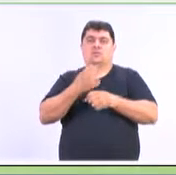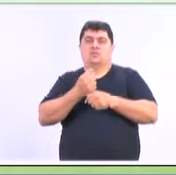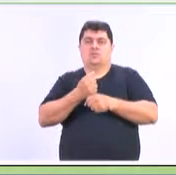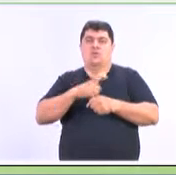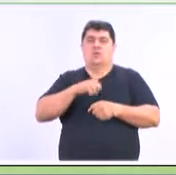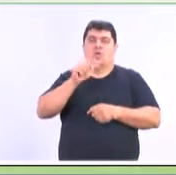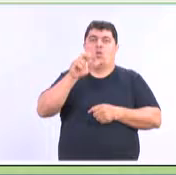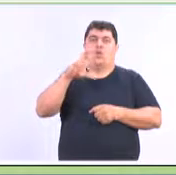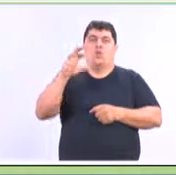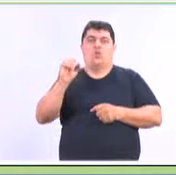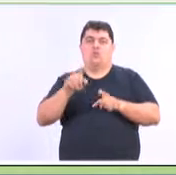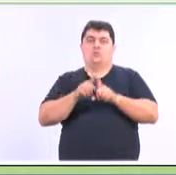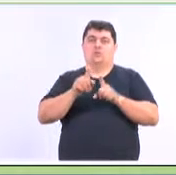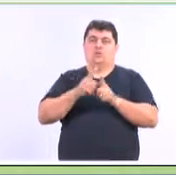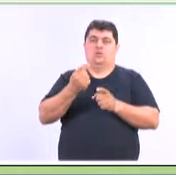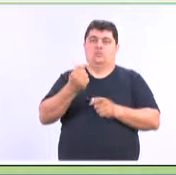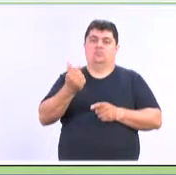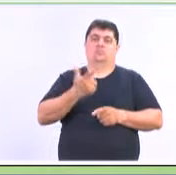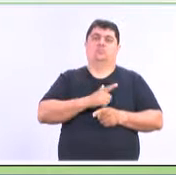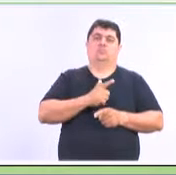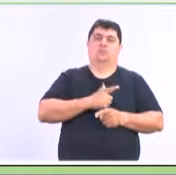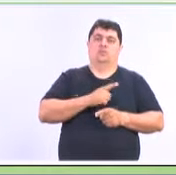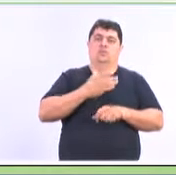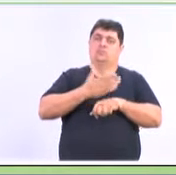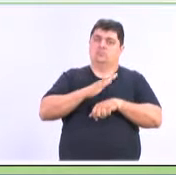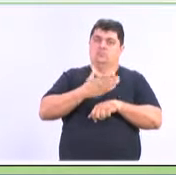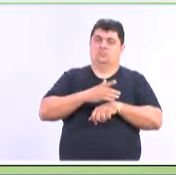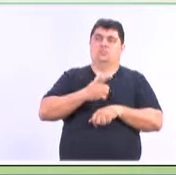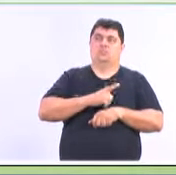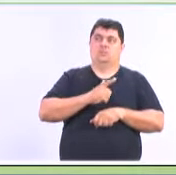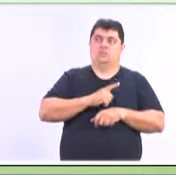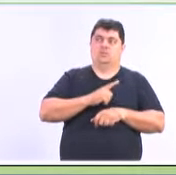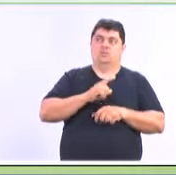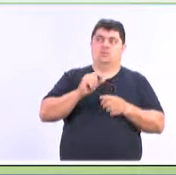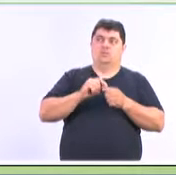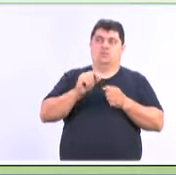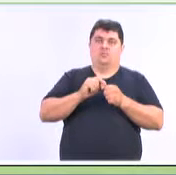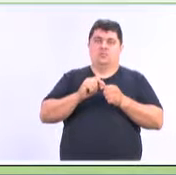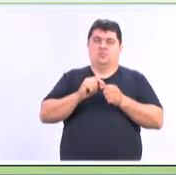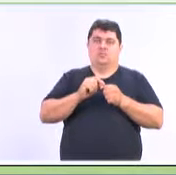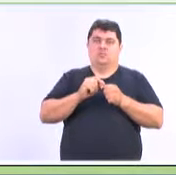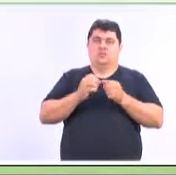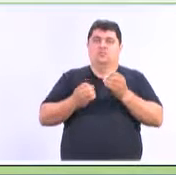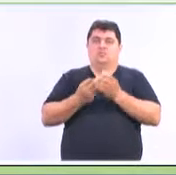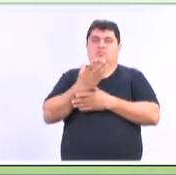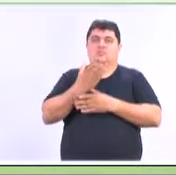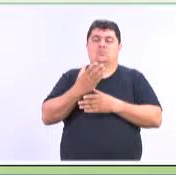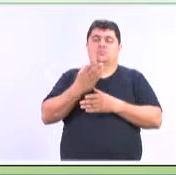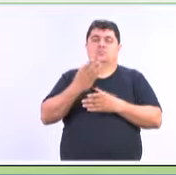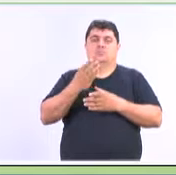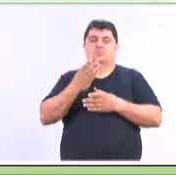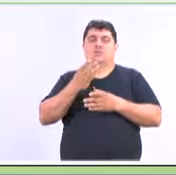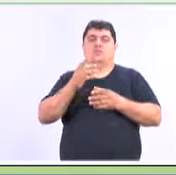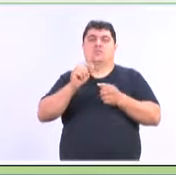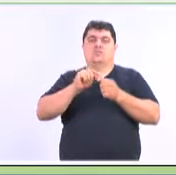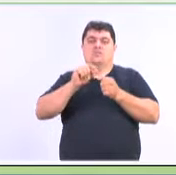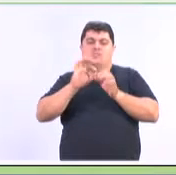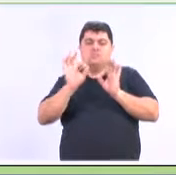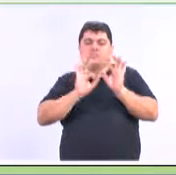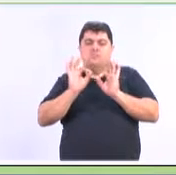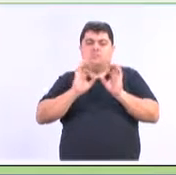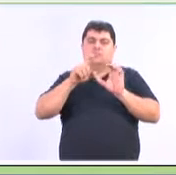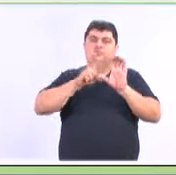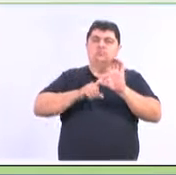e rentabilidade. A tarefa, elaboração e análise dos índices de liquidez,